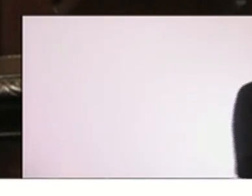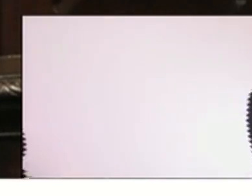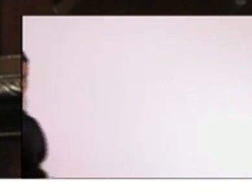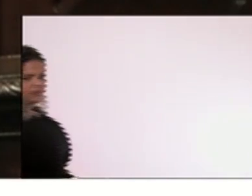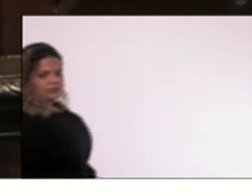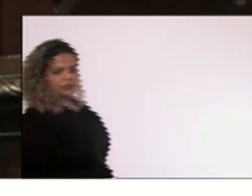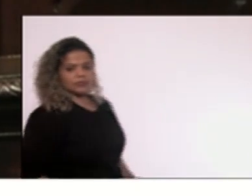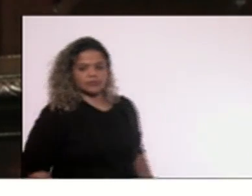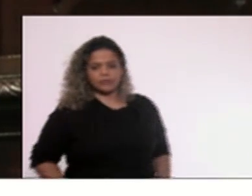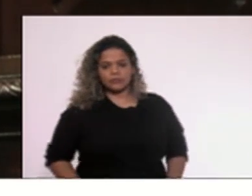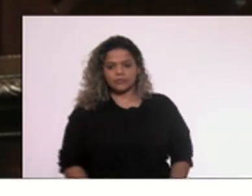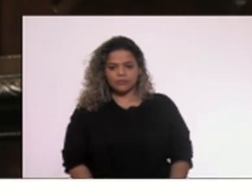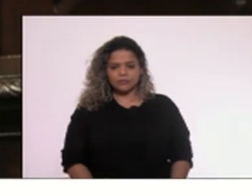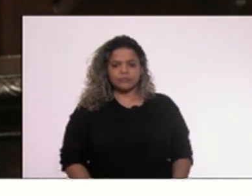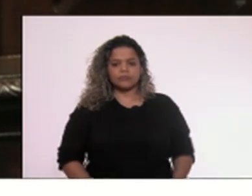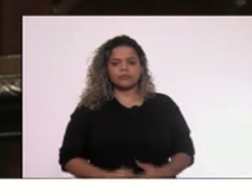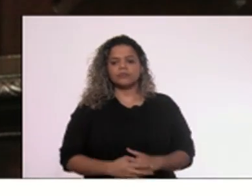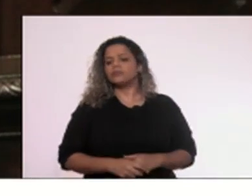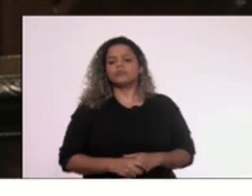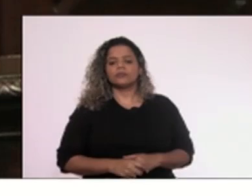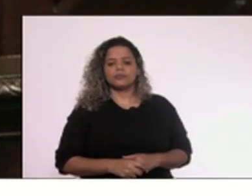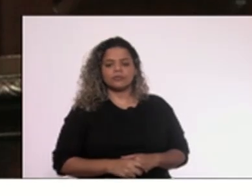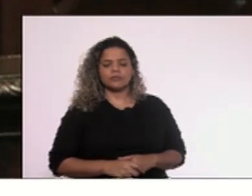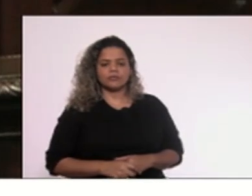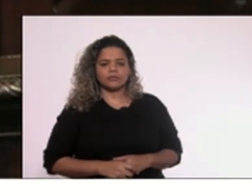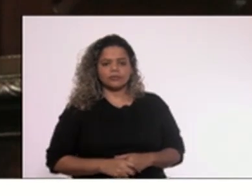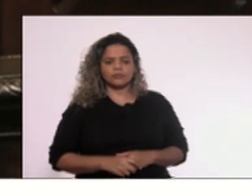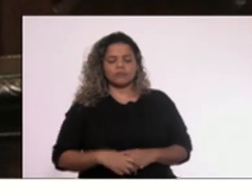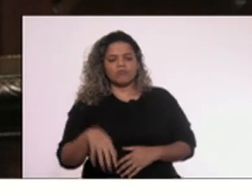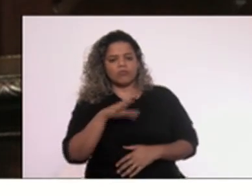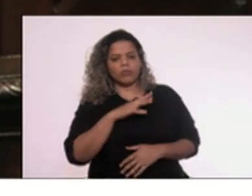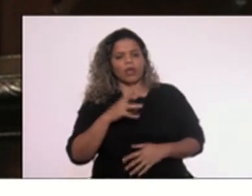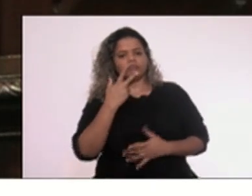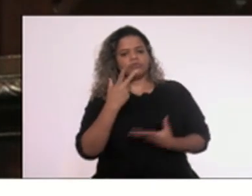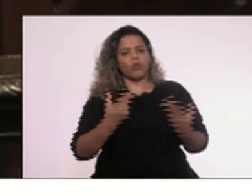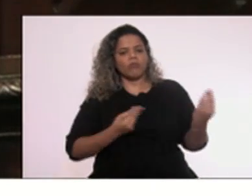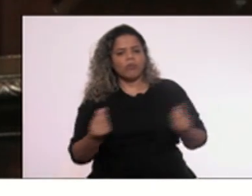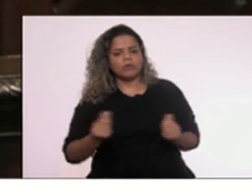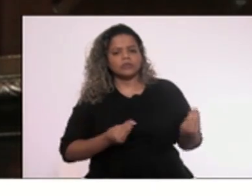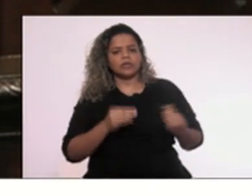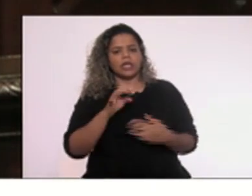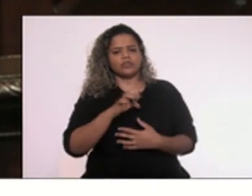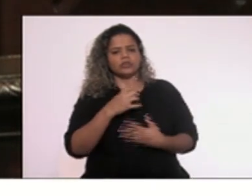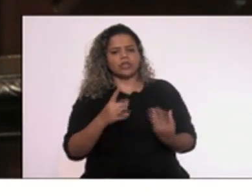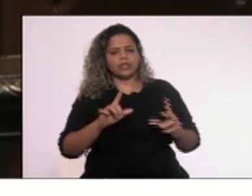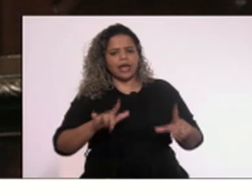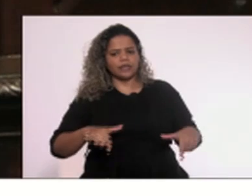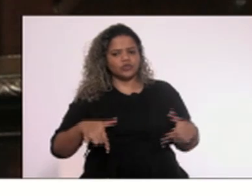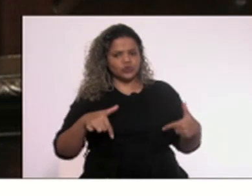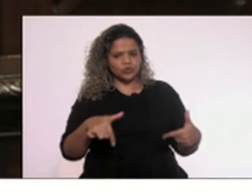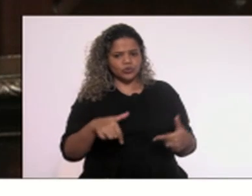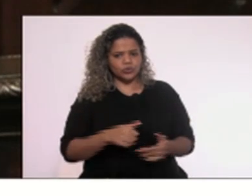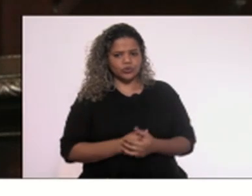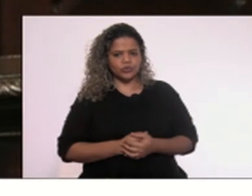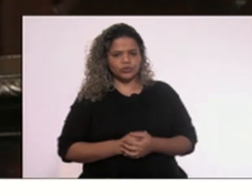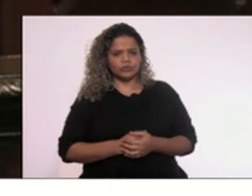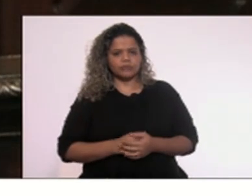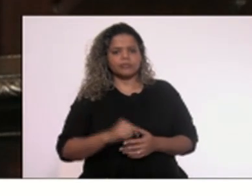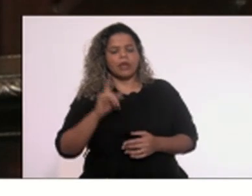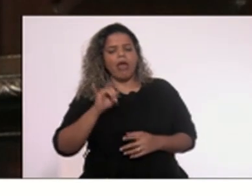no partido pela via ditatorial, que tomem uma atitude